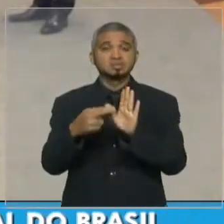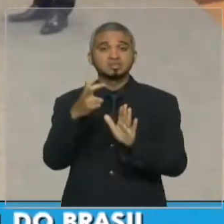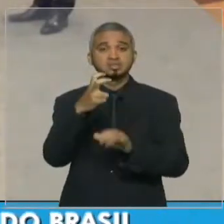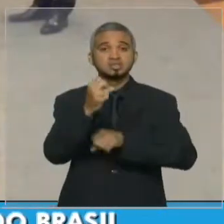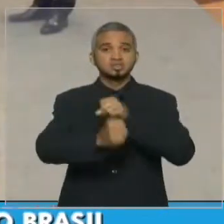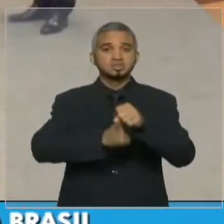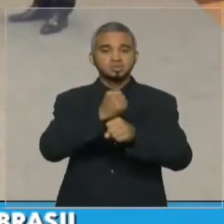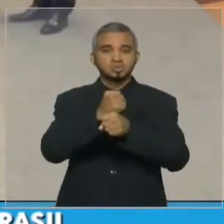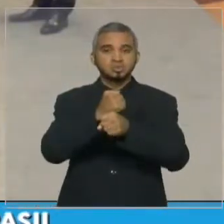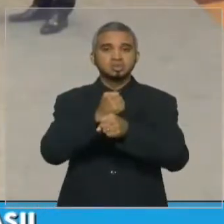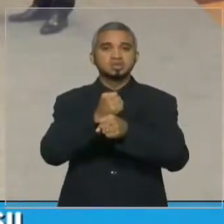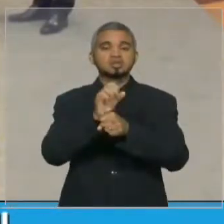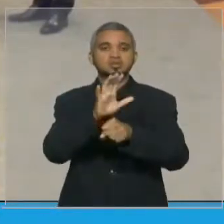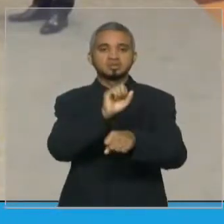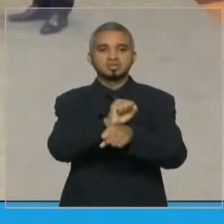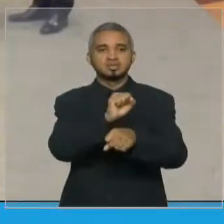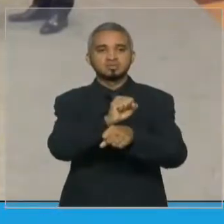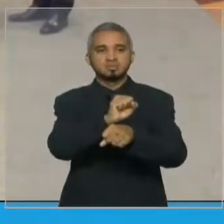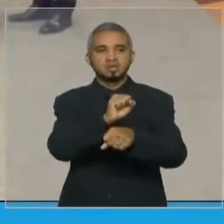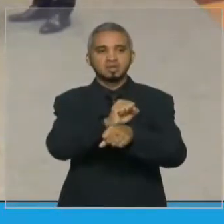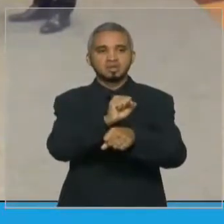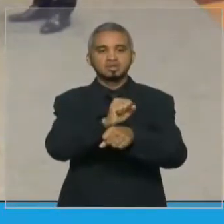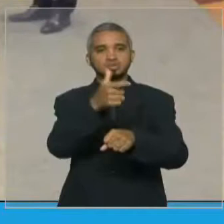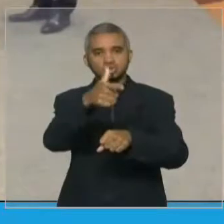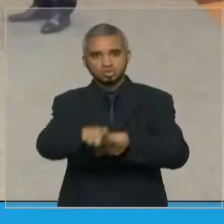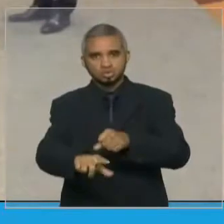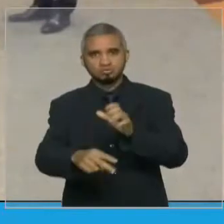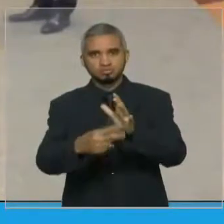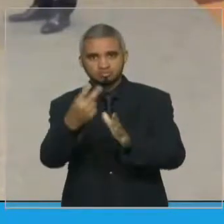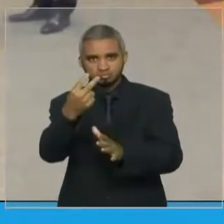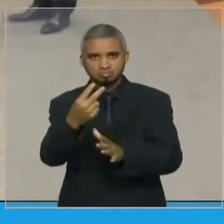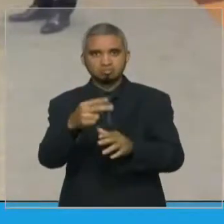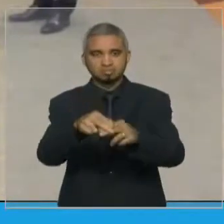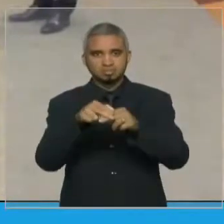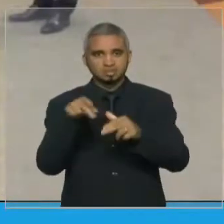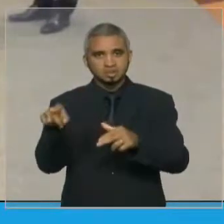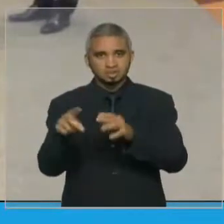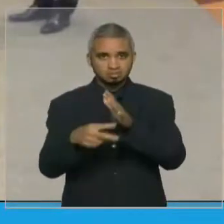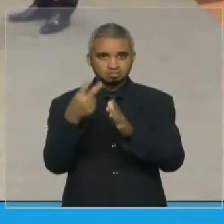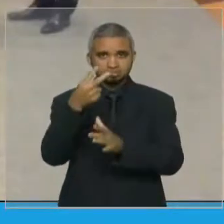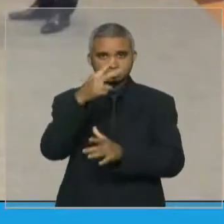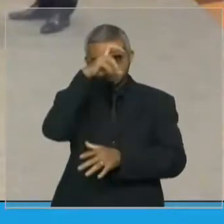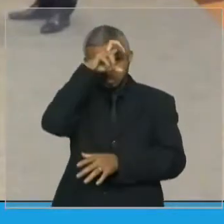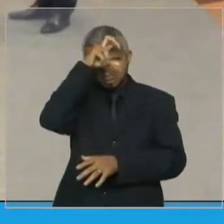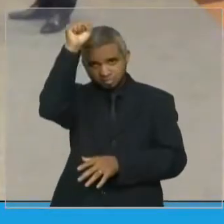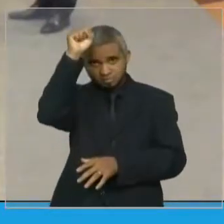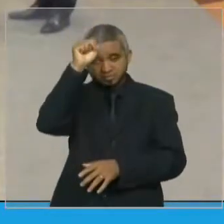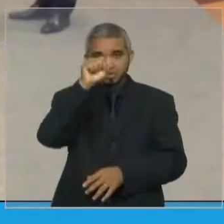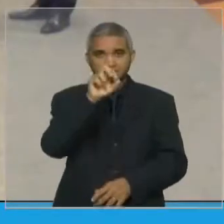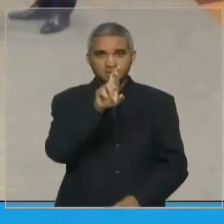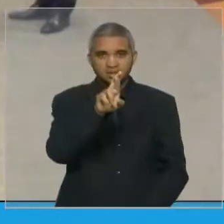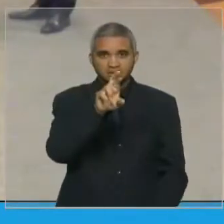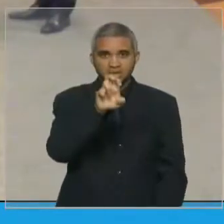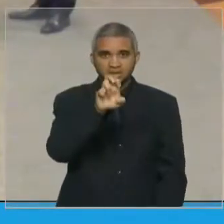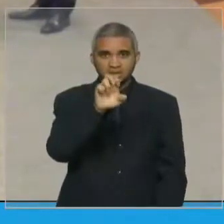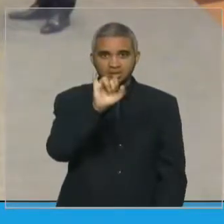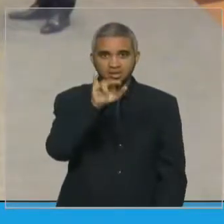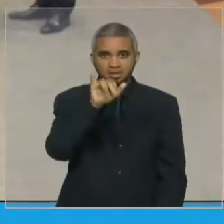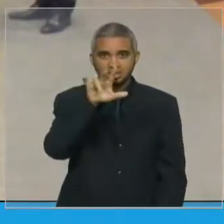5 anos de quarentena, né? Mas ele já tem mais do que isso, então ele é nosso bicampeão, Reinaldo Brito da Silva,